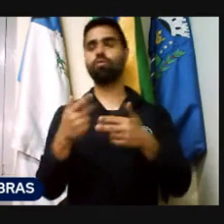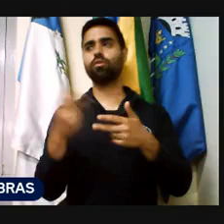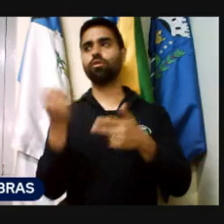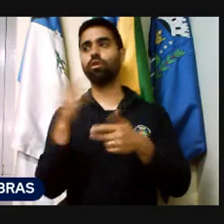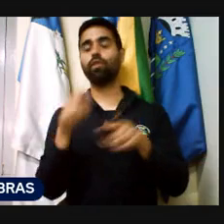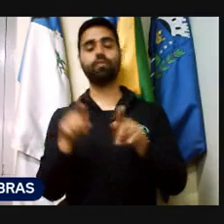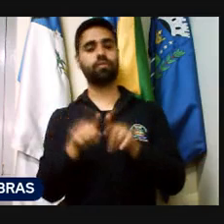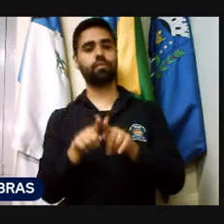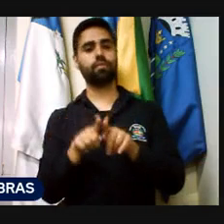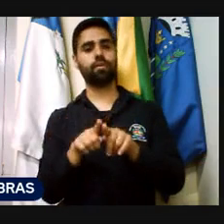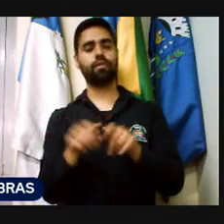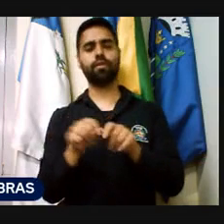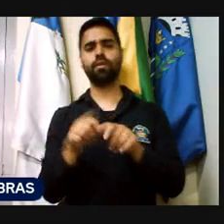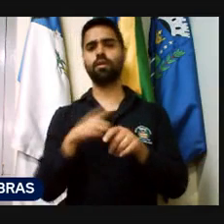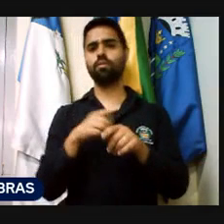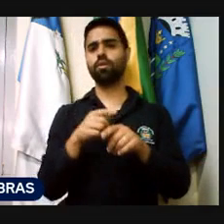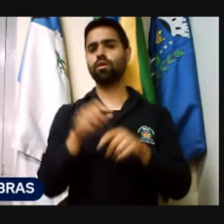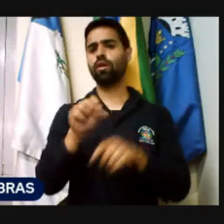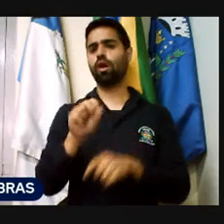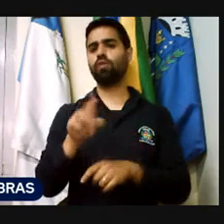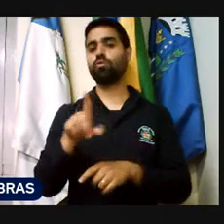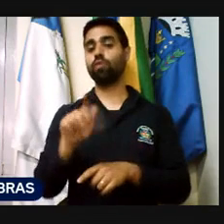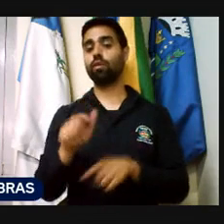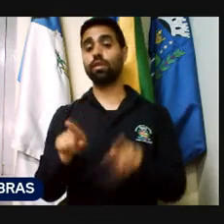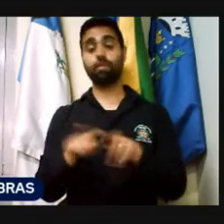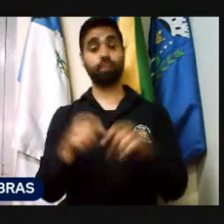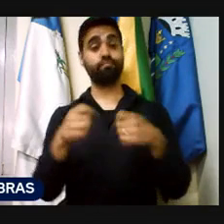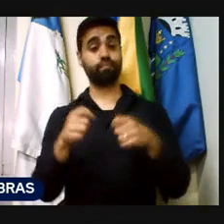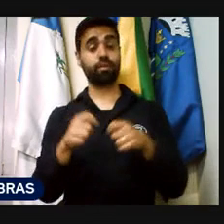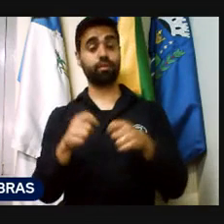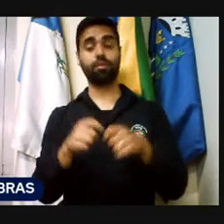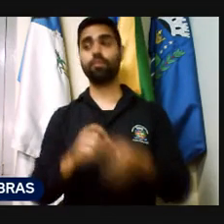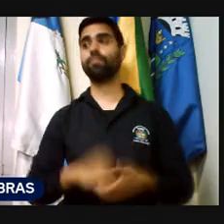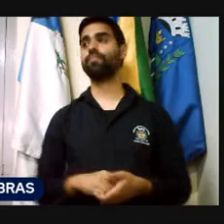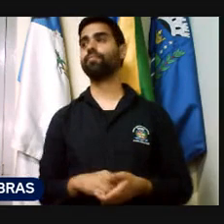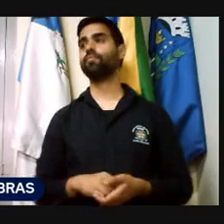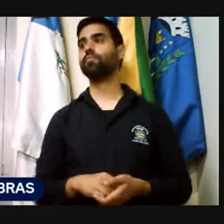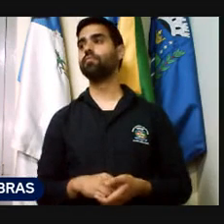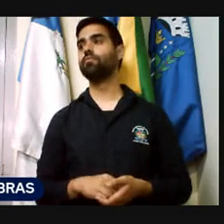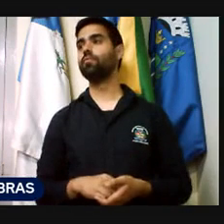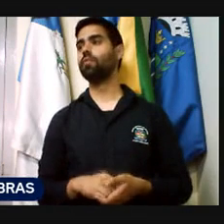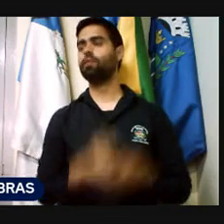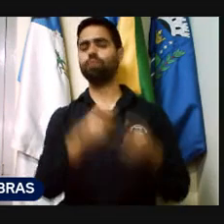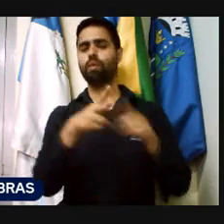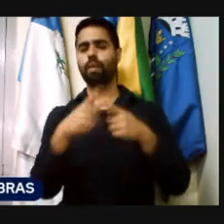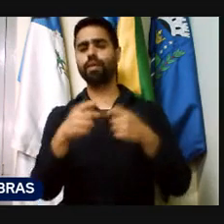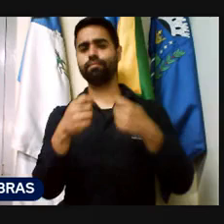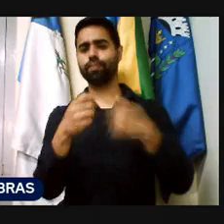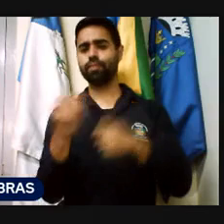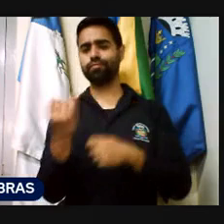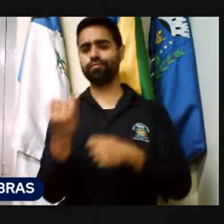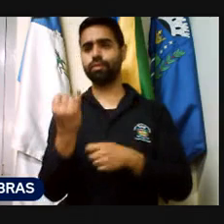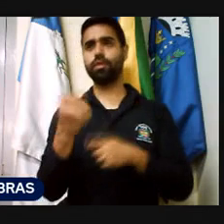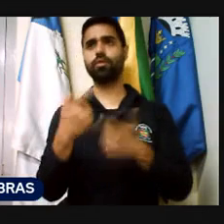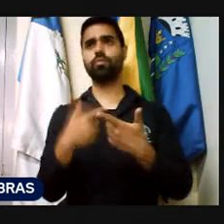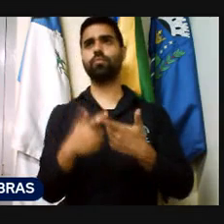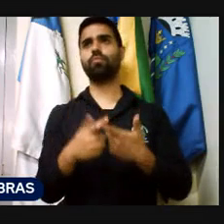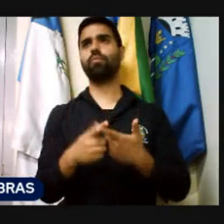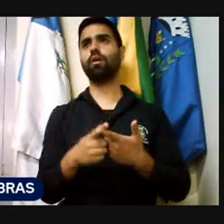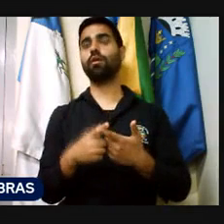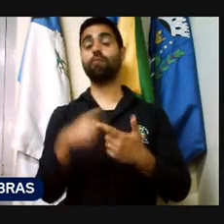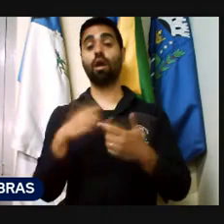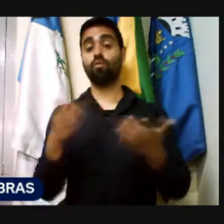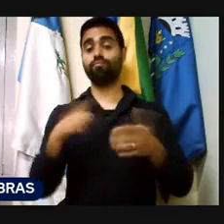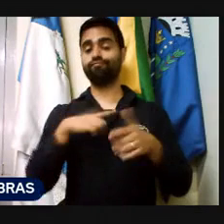fazer algumas soldas, e em todos eles é necessário fazer a pintura. Tais reparos são de suma importância, principalmente agora em períodos de